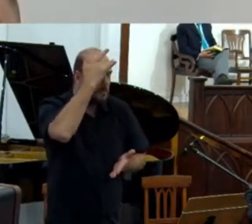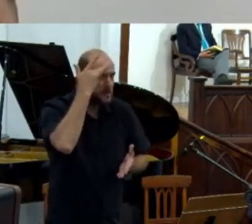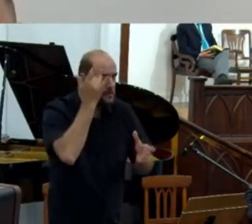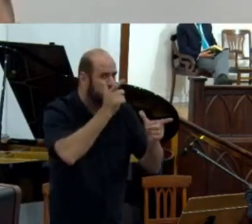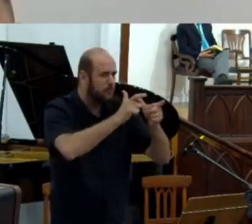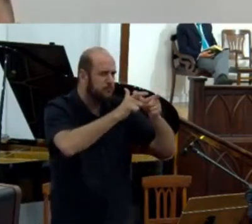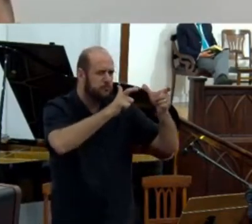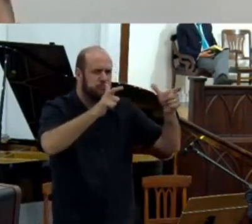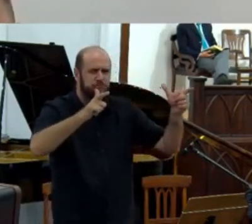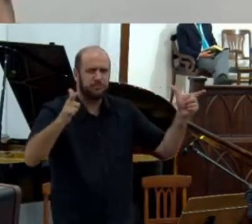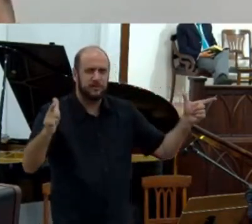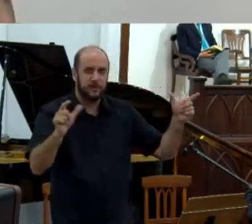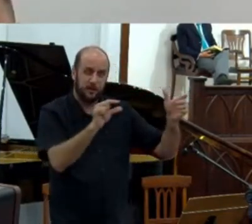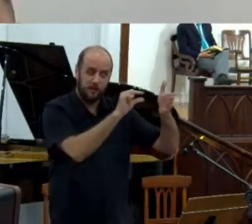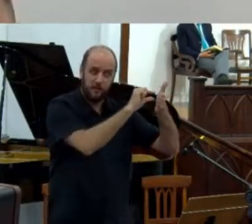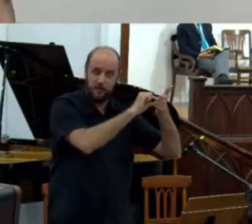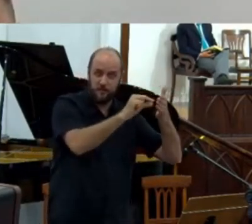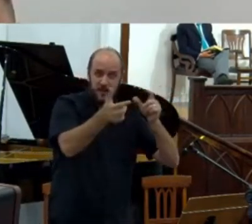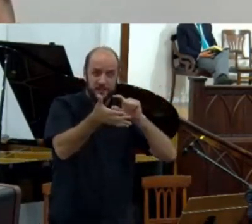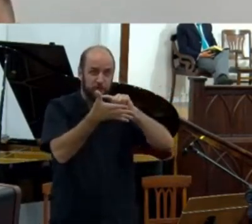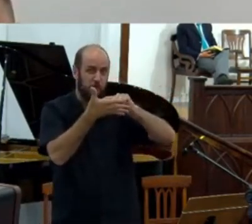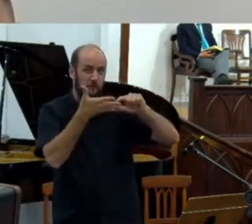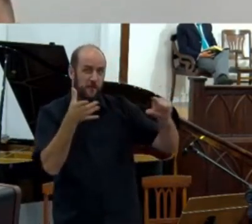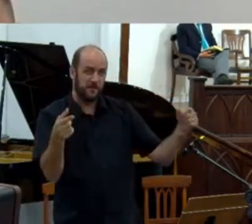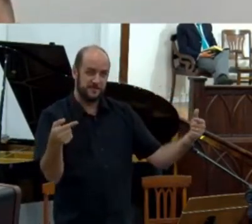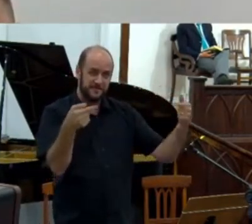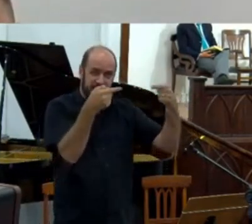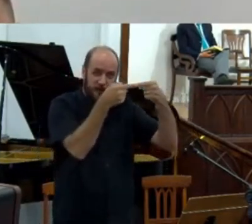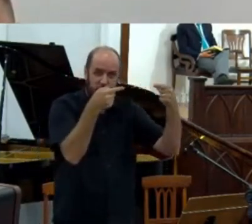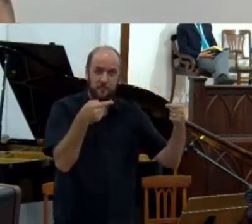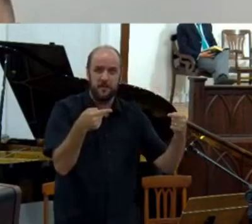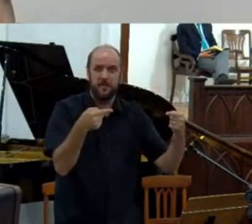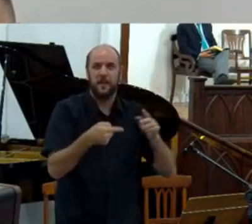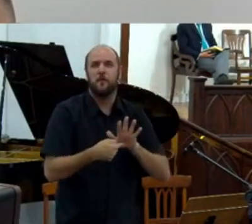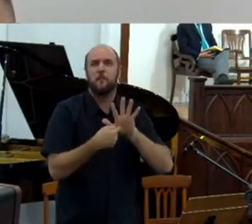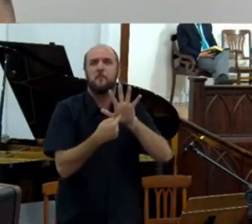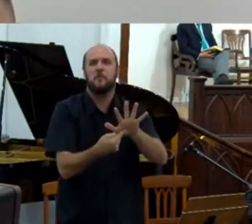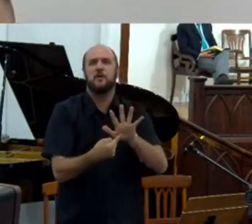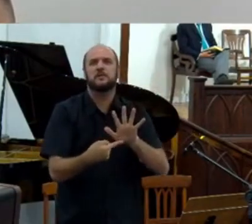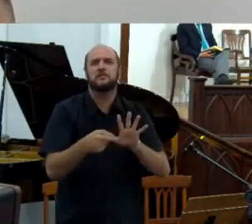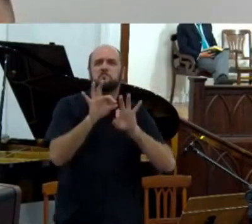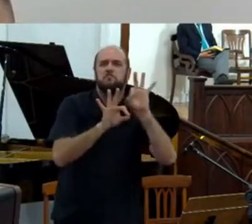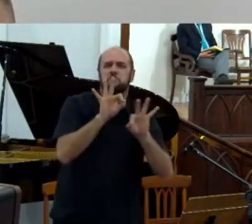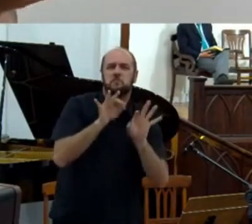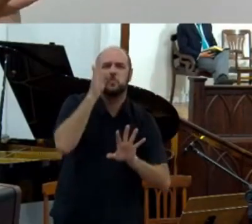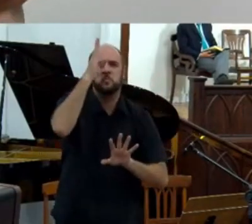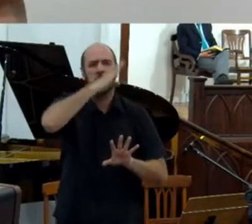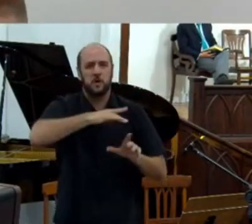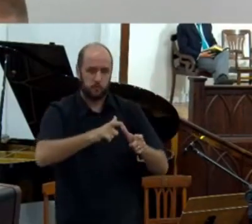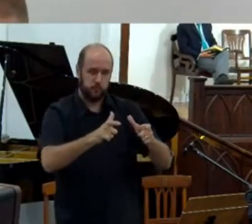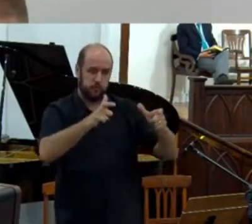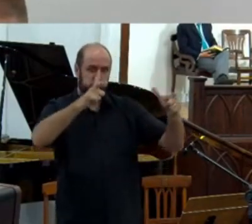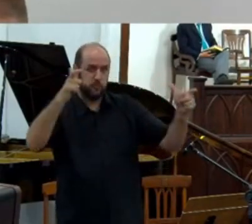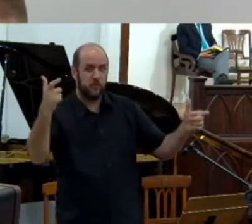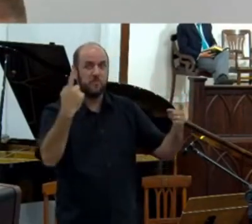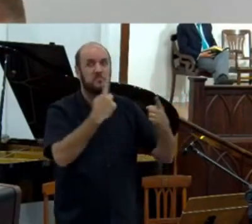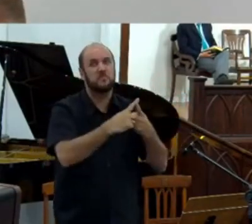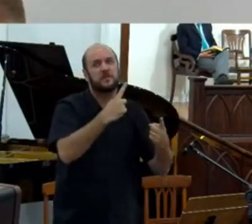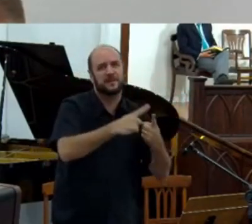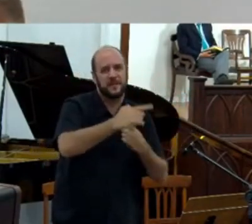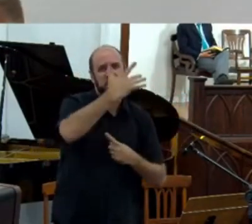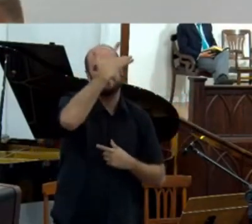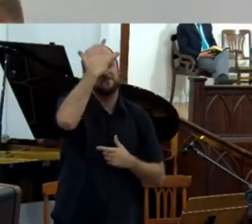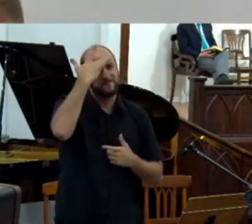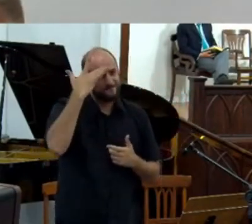multiplicado. A mesma expressão é colocada no versículo 1 e no versículo 5 para mostrar que a razão do mal aumentar naquele período